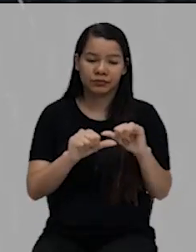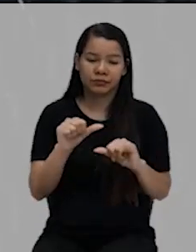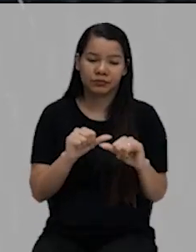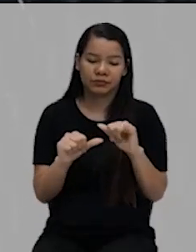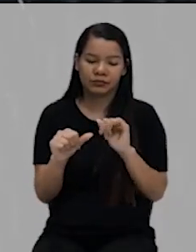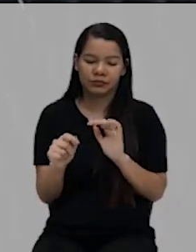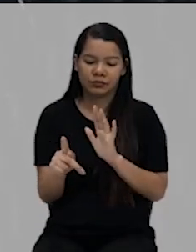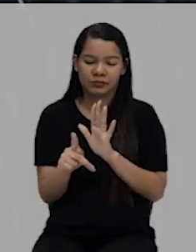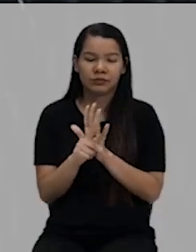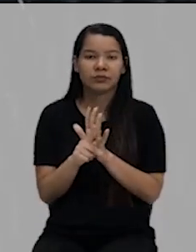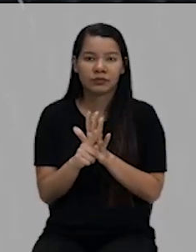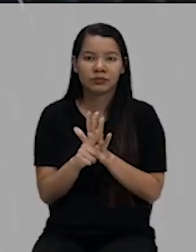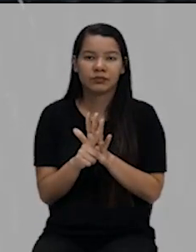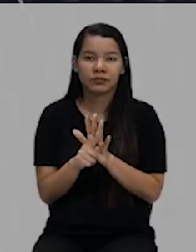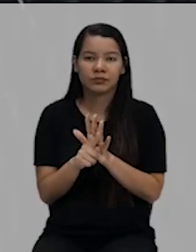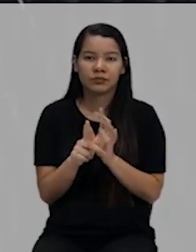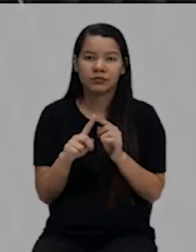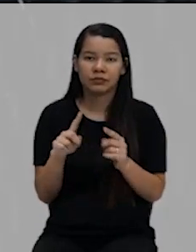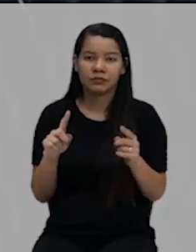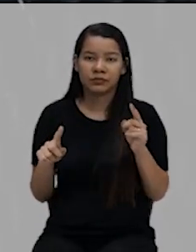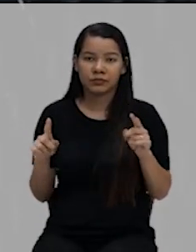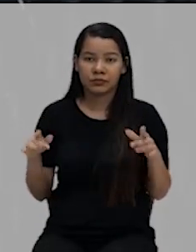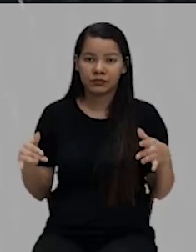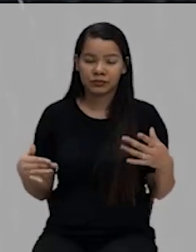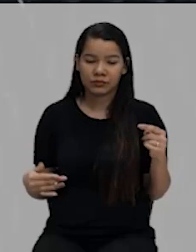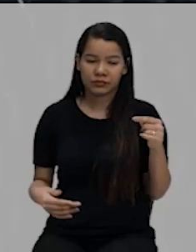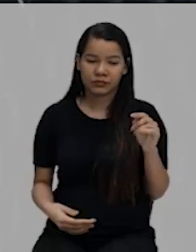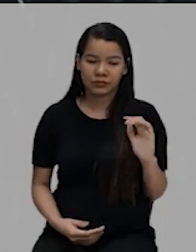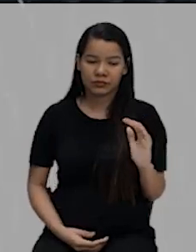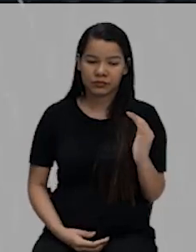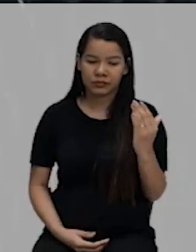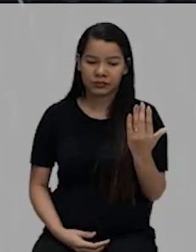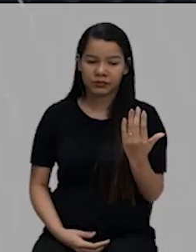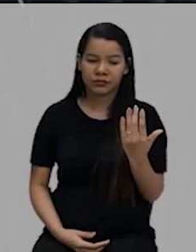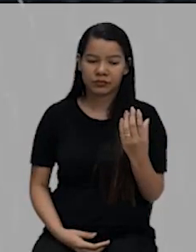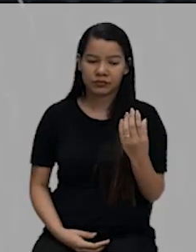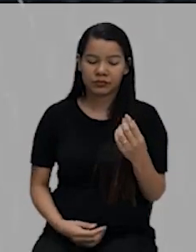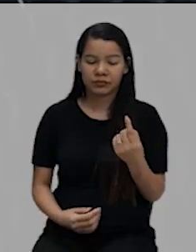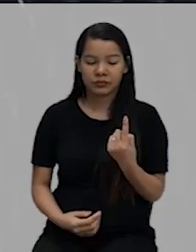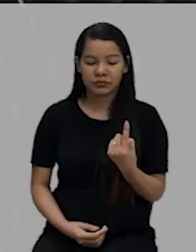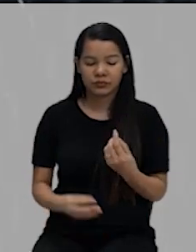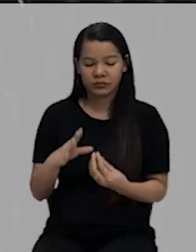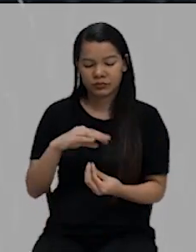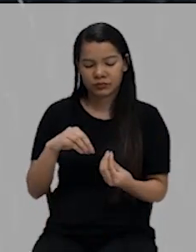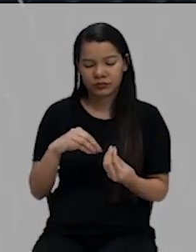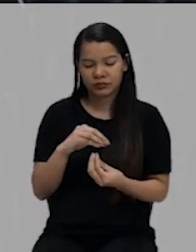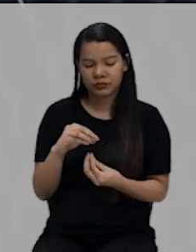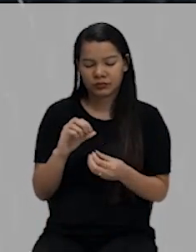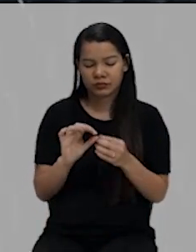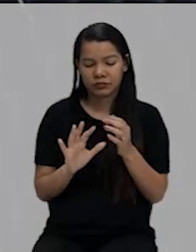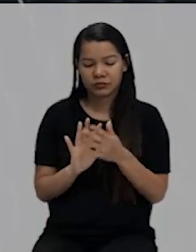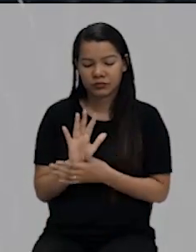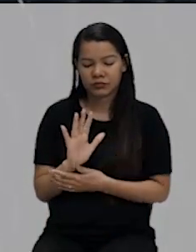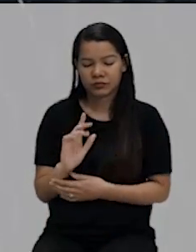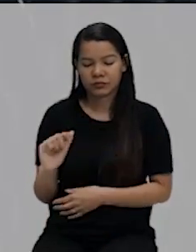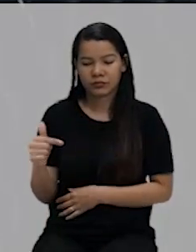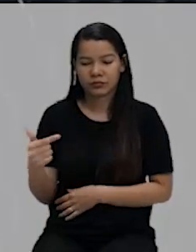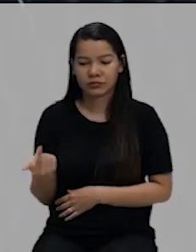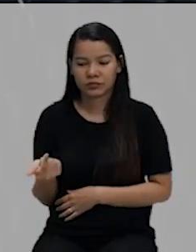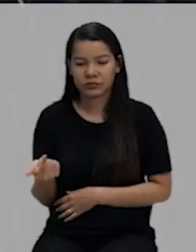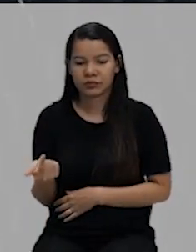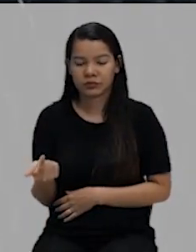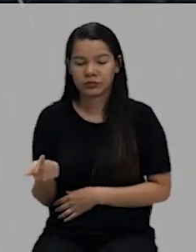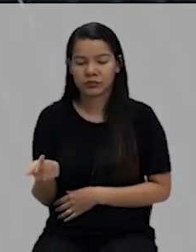da matéria. Então, quando isso ocorre, ou seja, quando uma substância gera outra ou